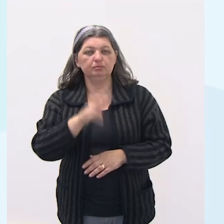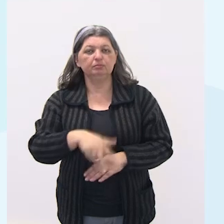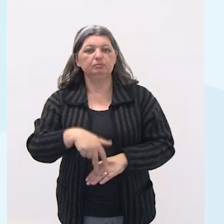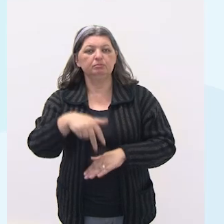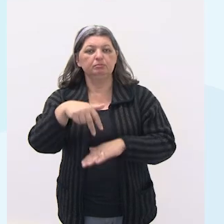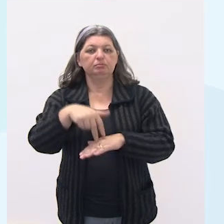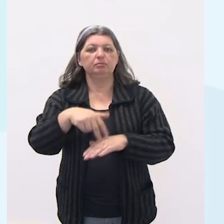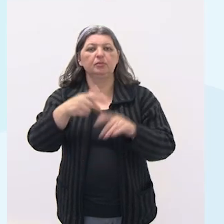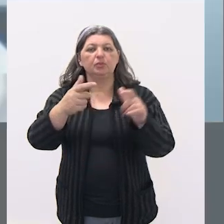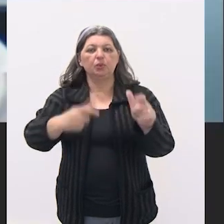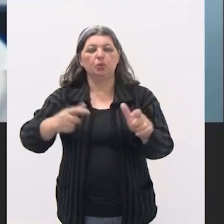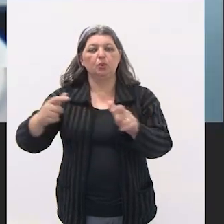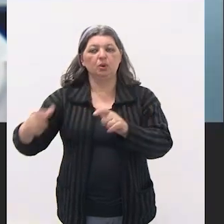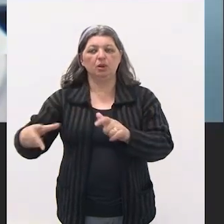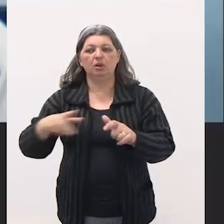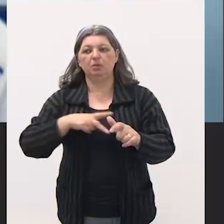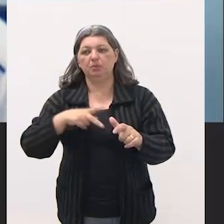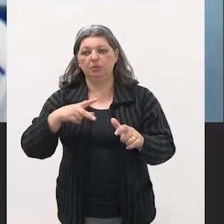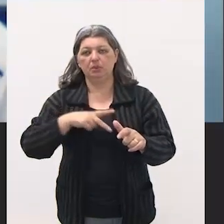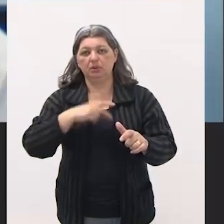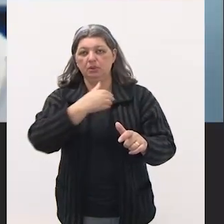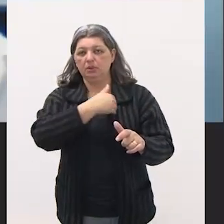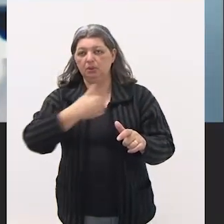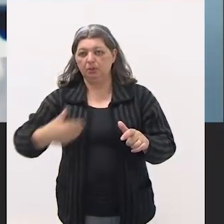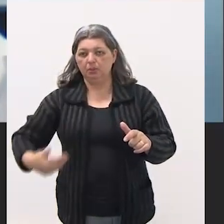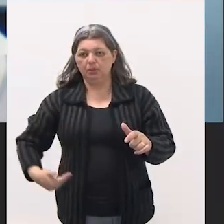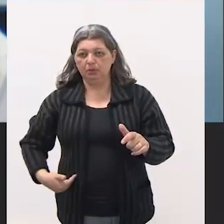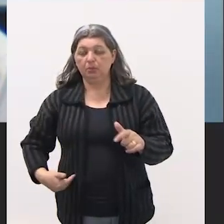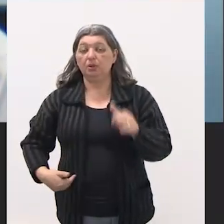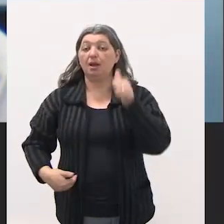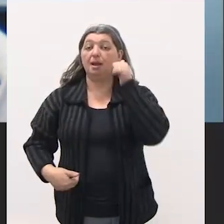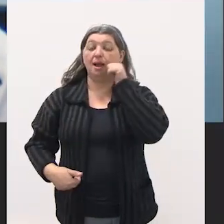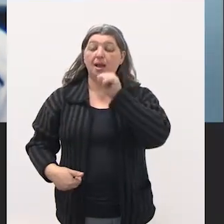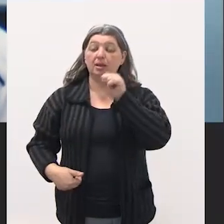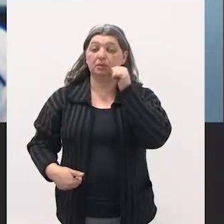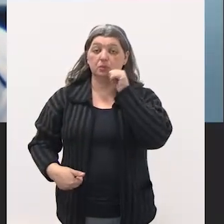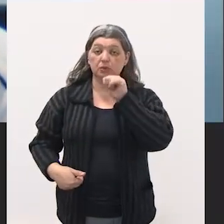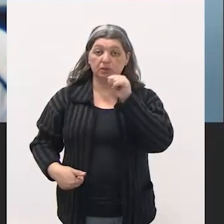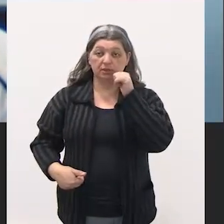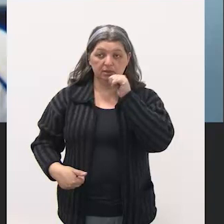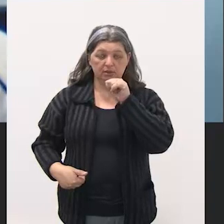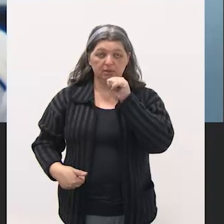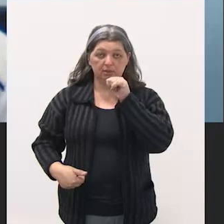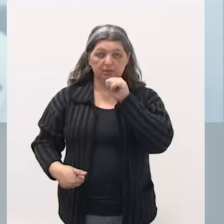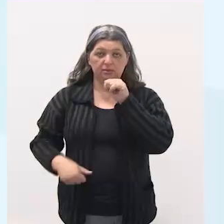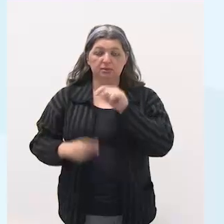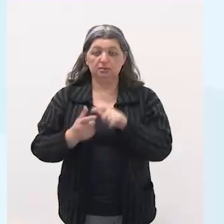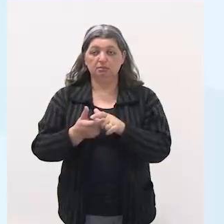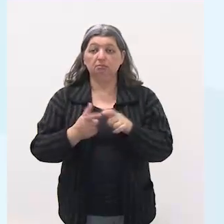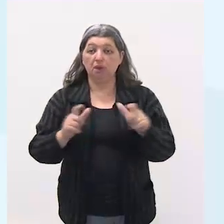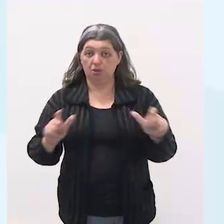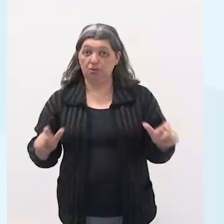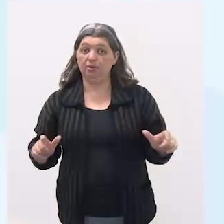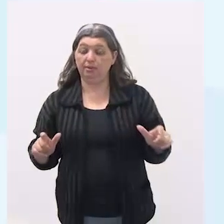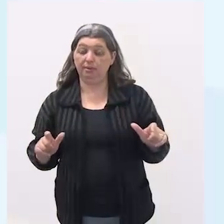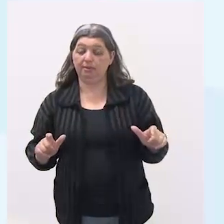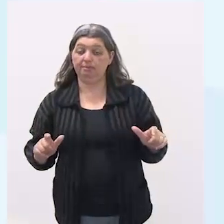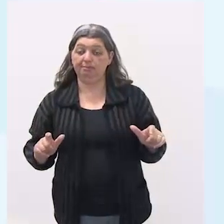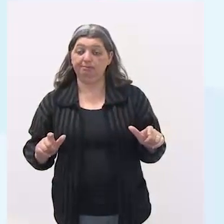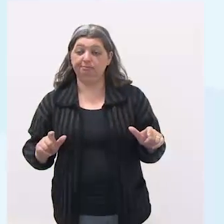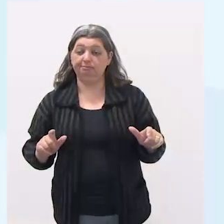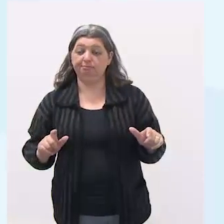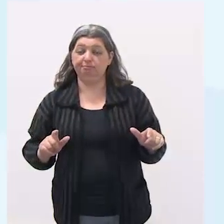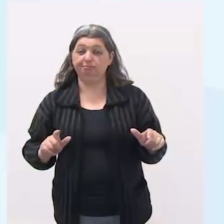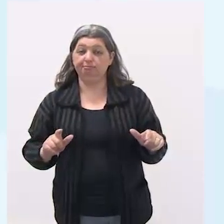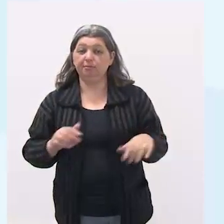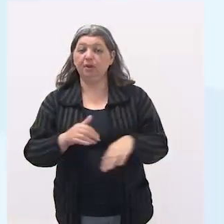privados e os espaços públicos, essas mulheres, na sua grande maioria das vezes, elas ficam mais